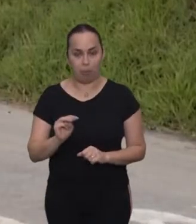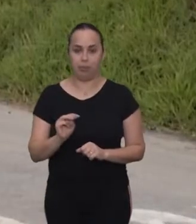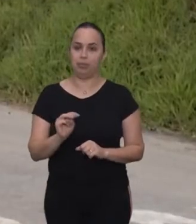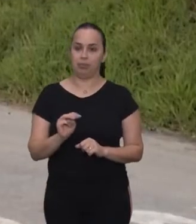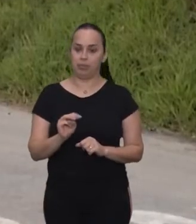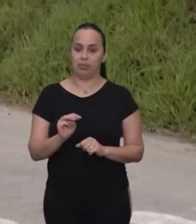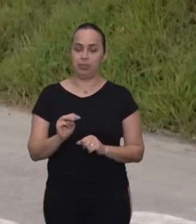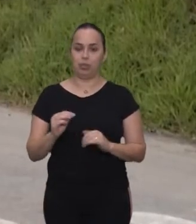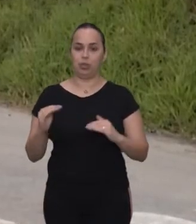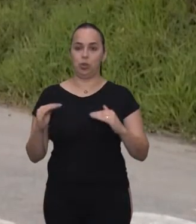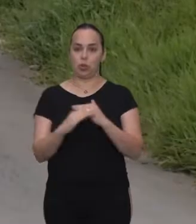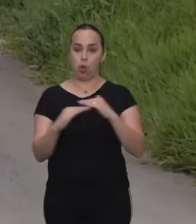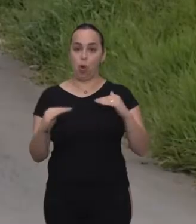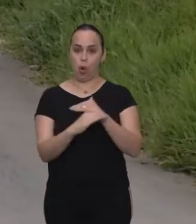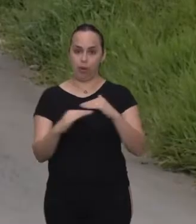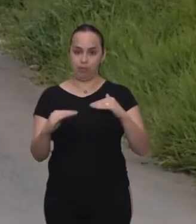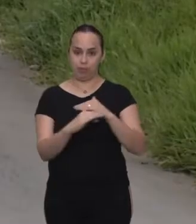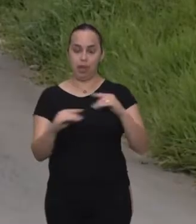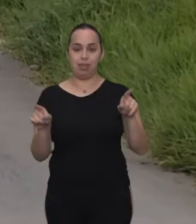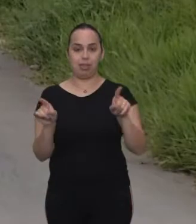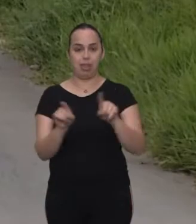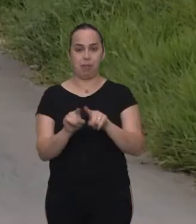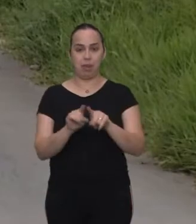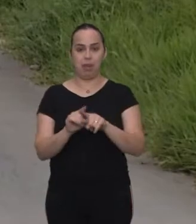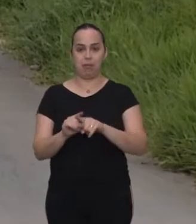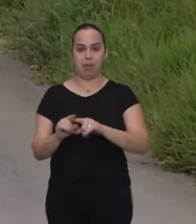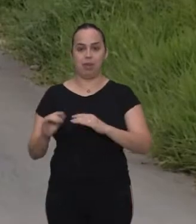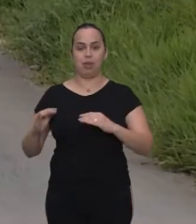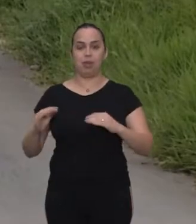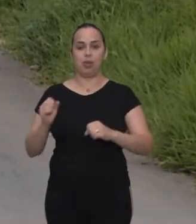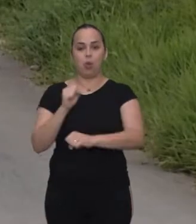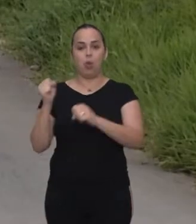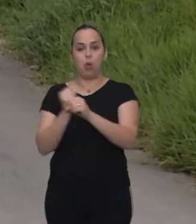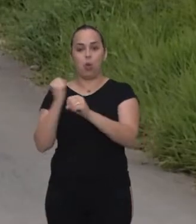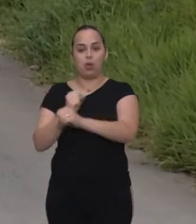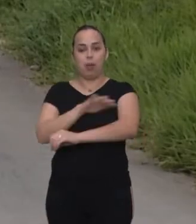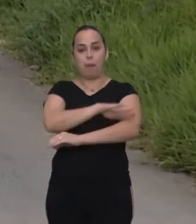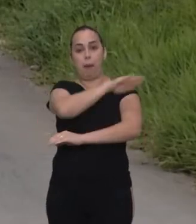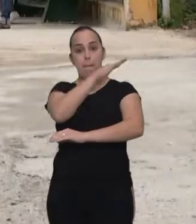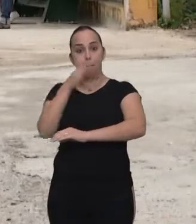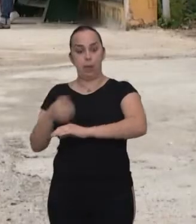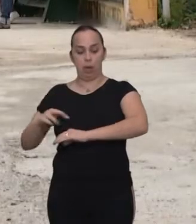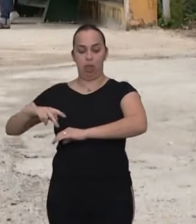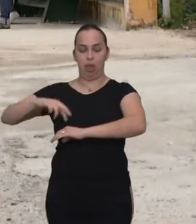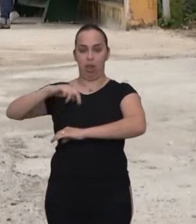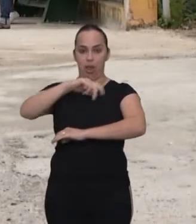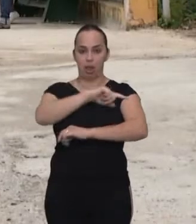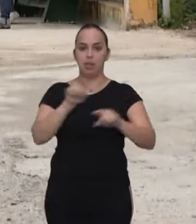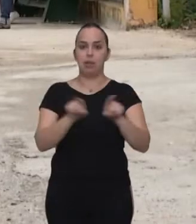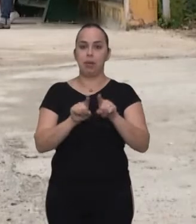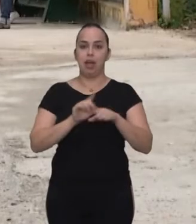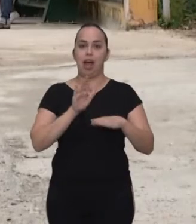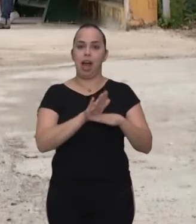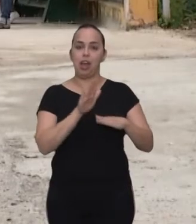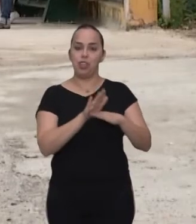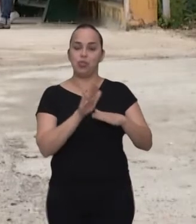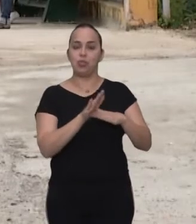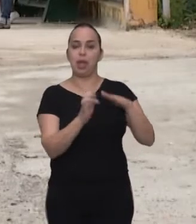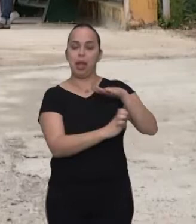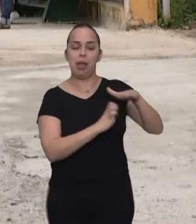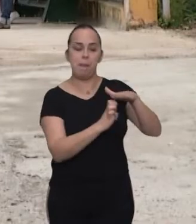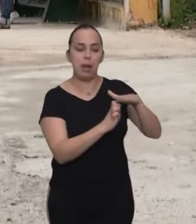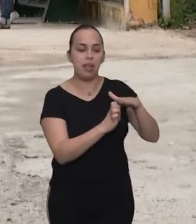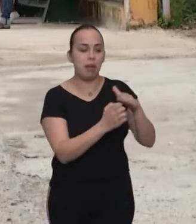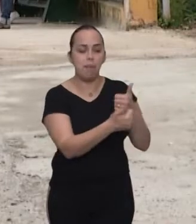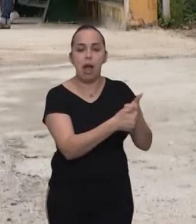4 km de faixa de rolamento nos dois sentidos incluindo a construção da ponte no local e dar também as